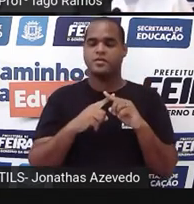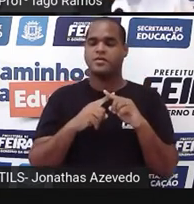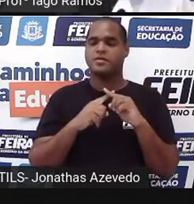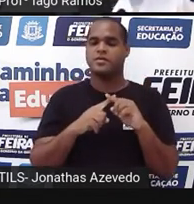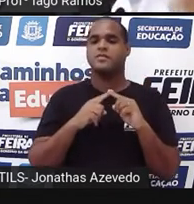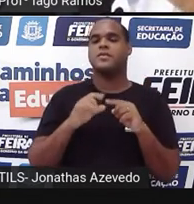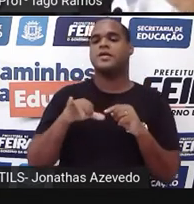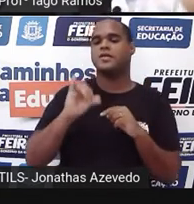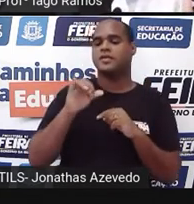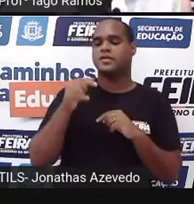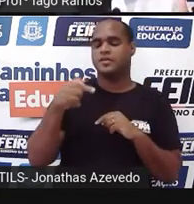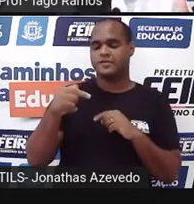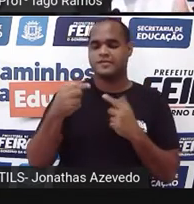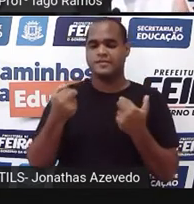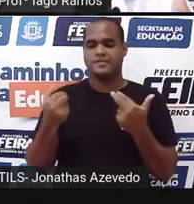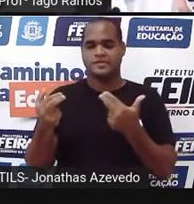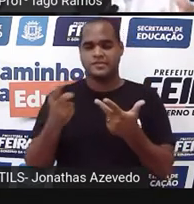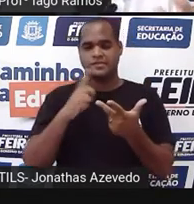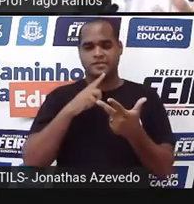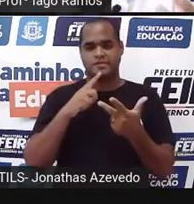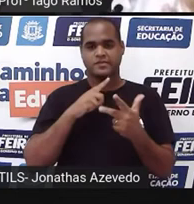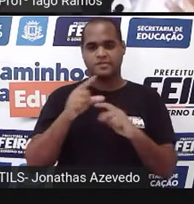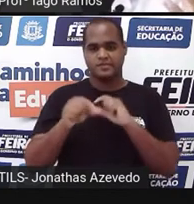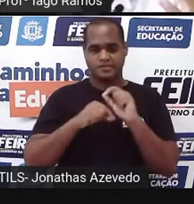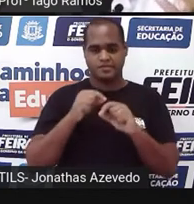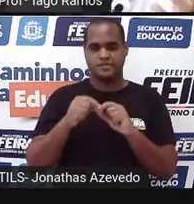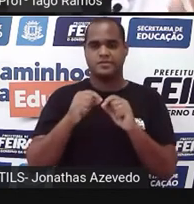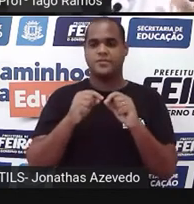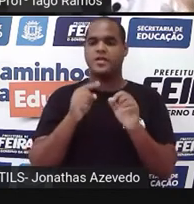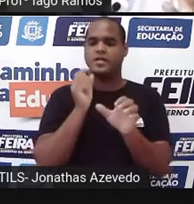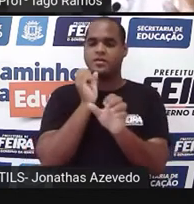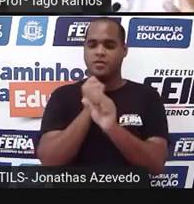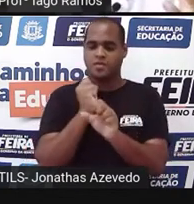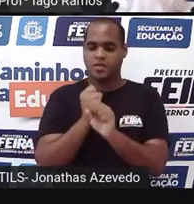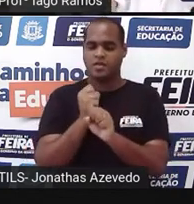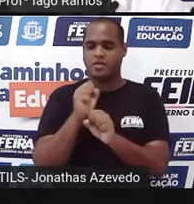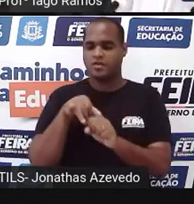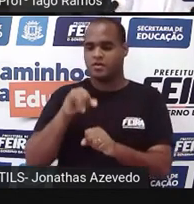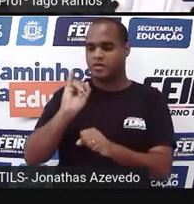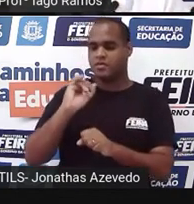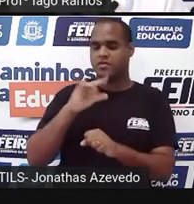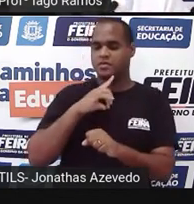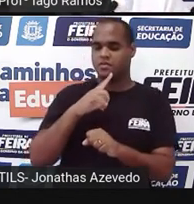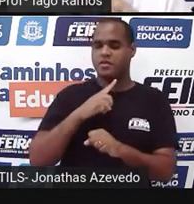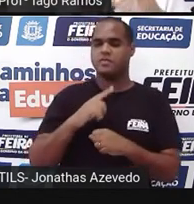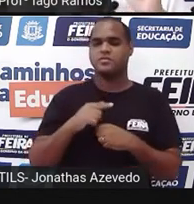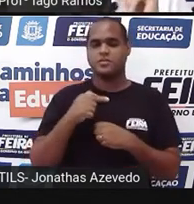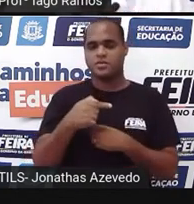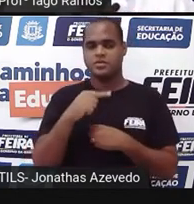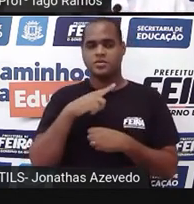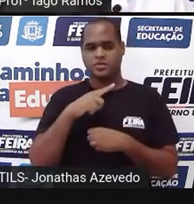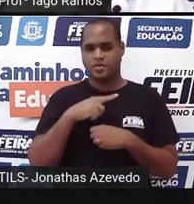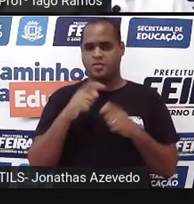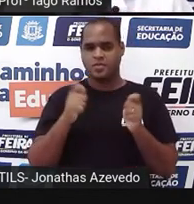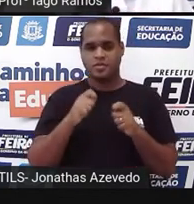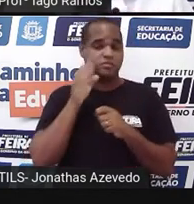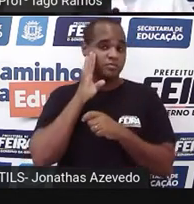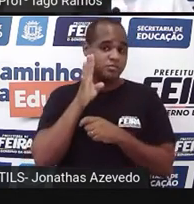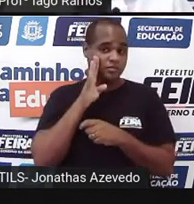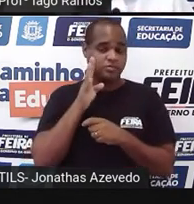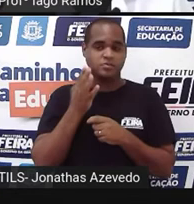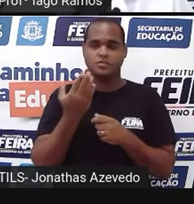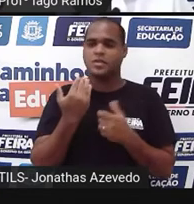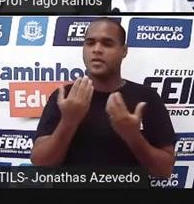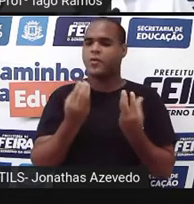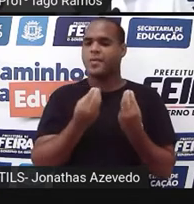eu tenho que achar um valor para x e quando somado com de y Gasset E aí a gente pensou em algumas